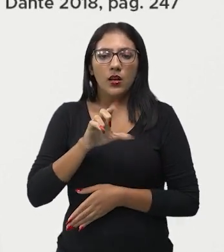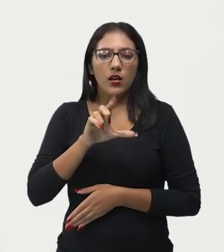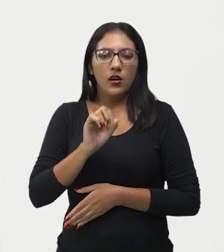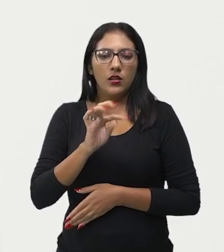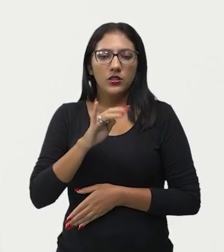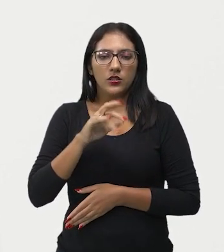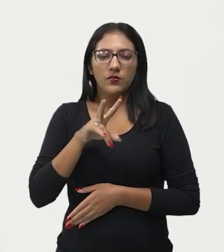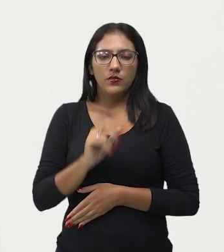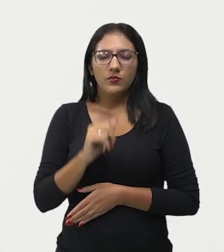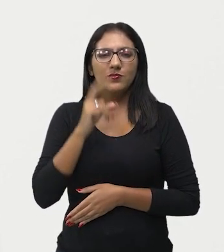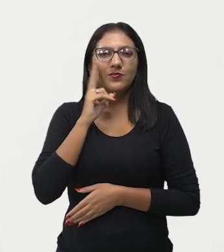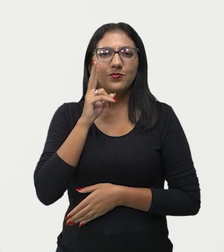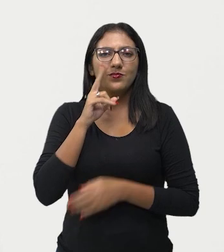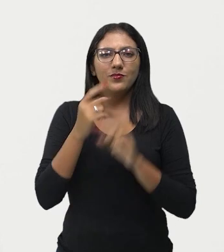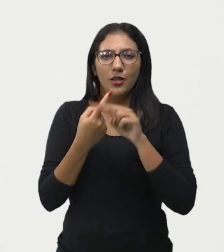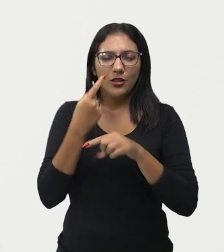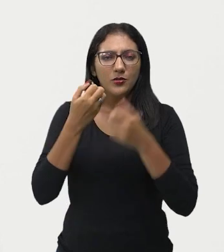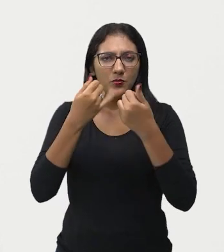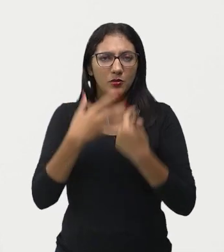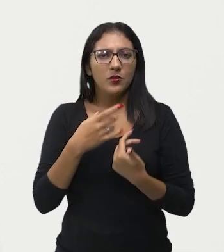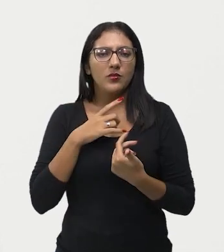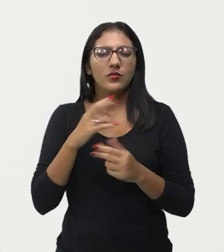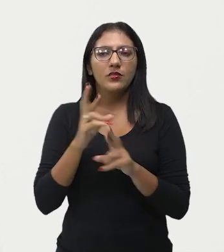atrás? Que a frequência relativa, ela